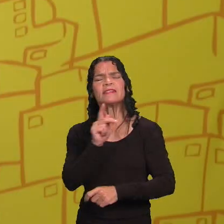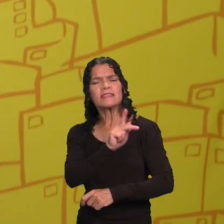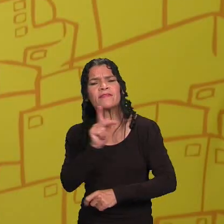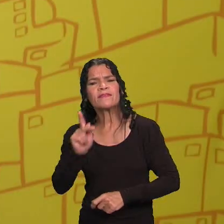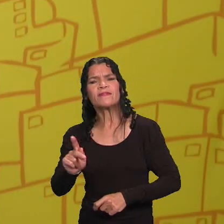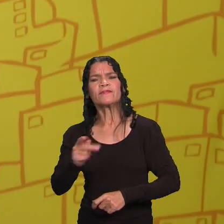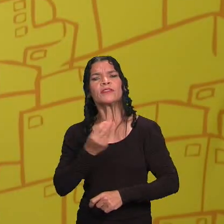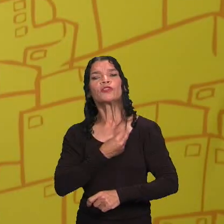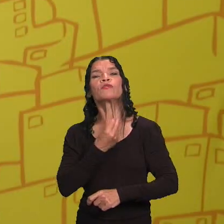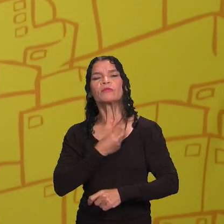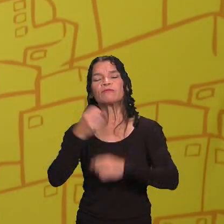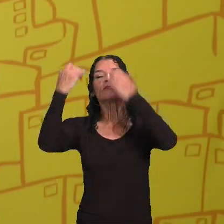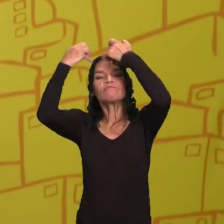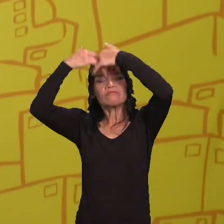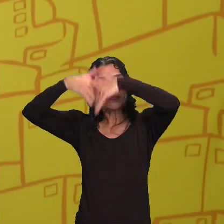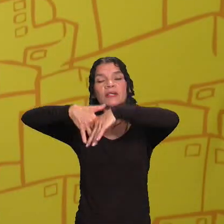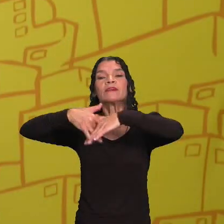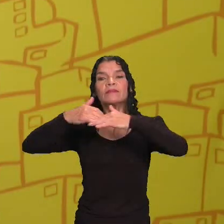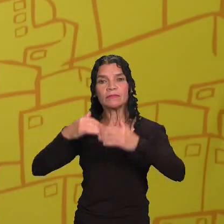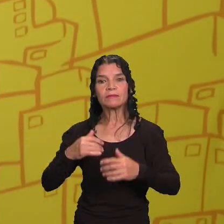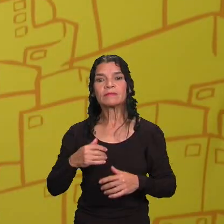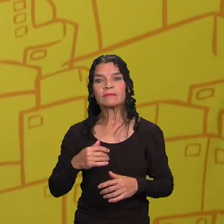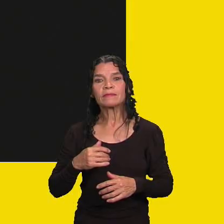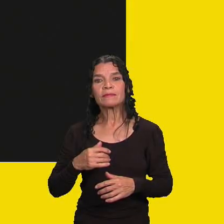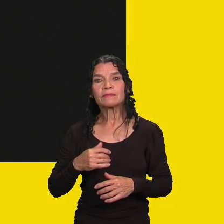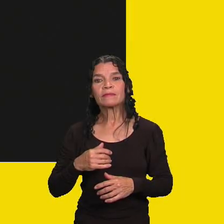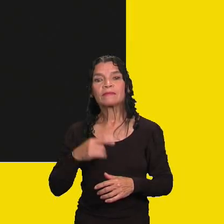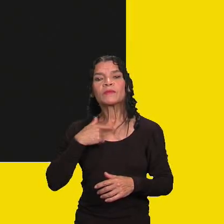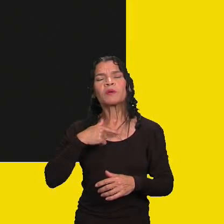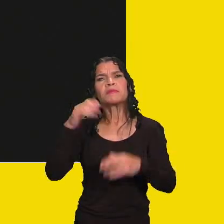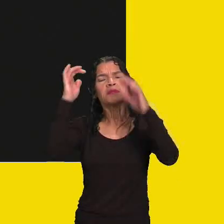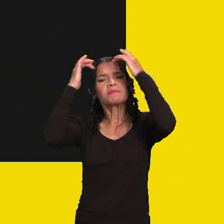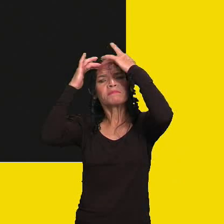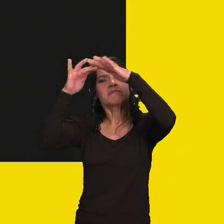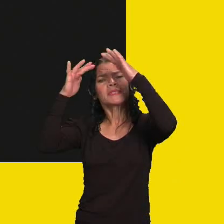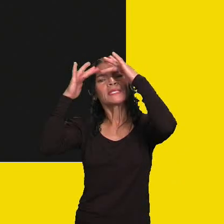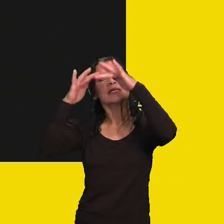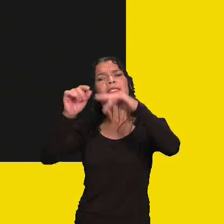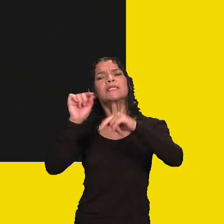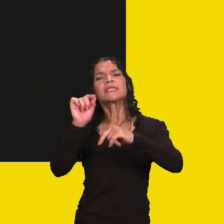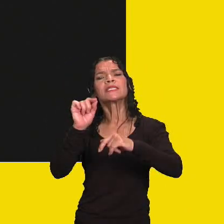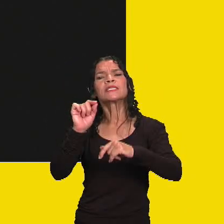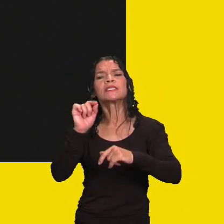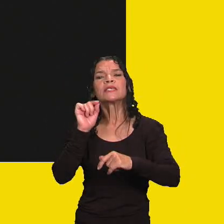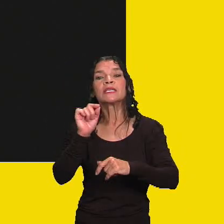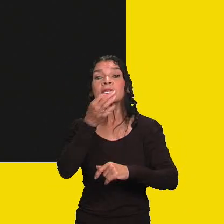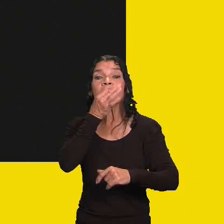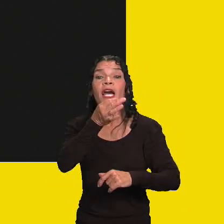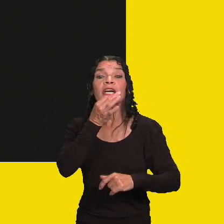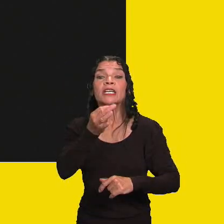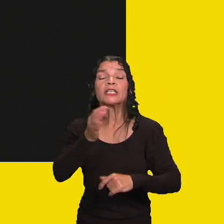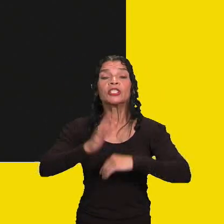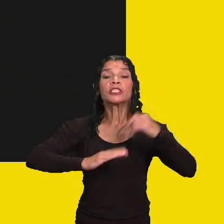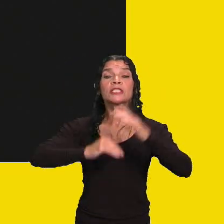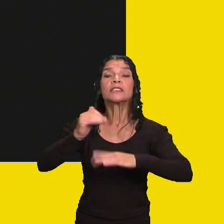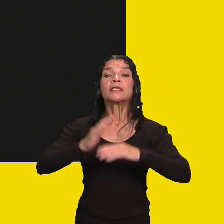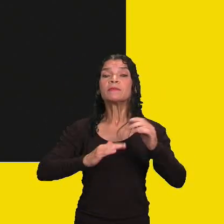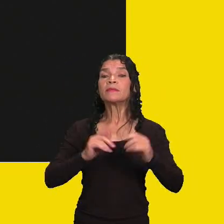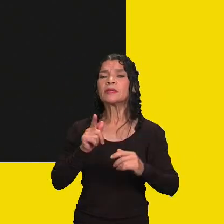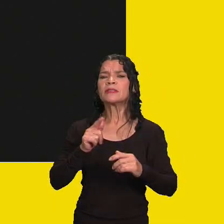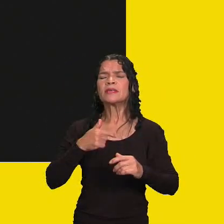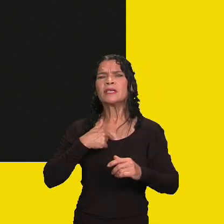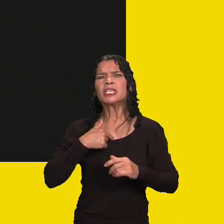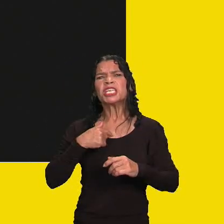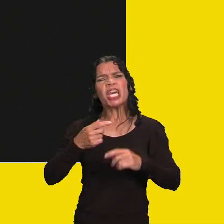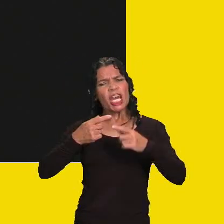essa reflexão. Ele serve até como uma autoanálise mesmo, né? A autocrítica da sua prática. Será que eu já